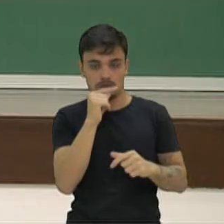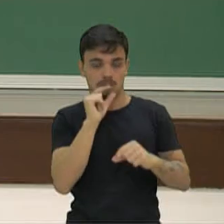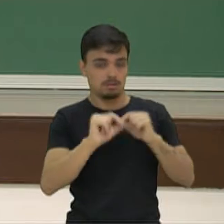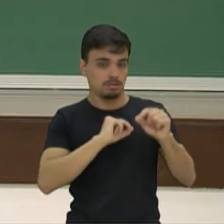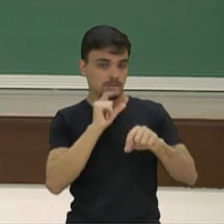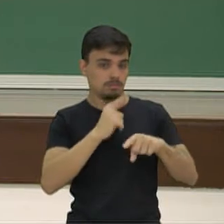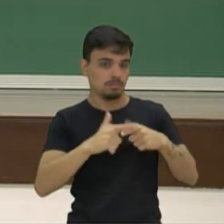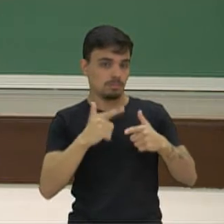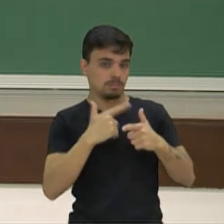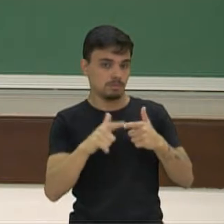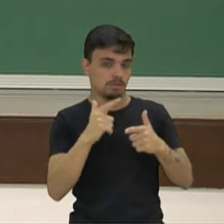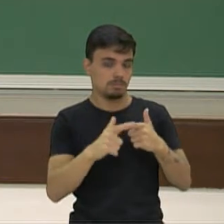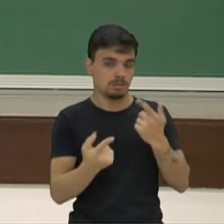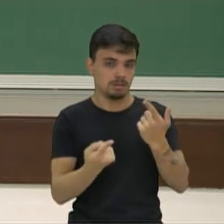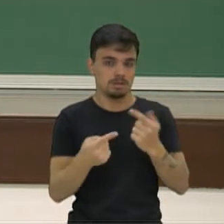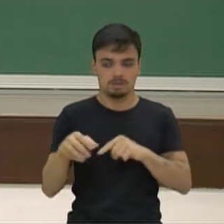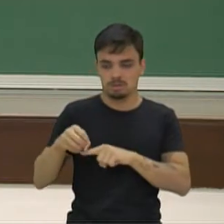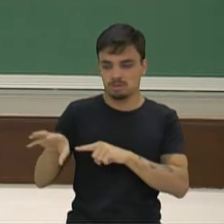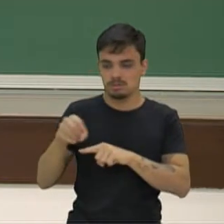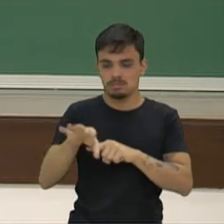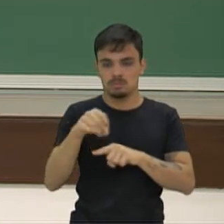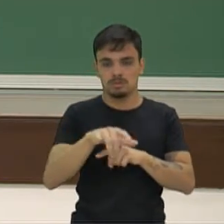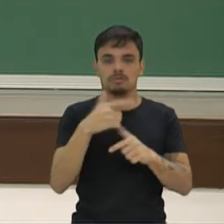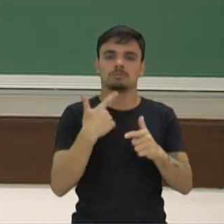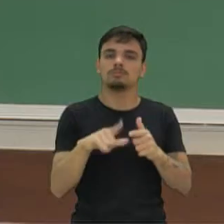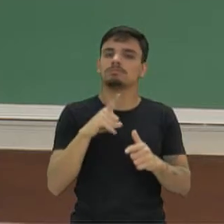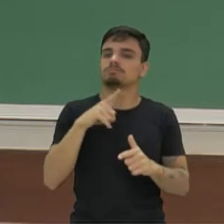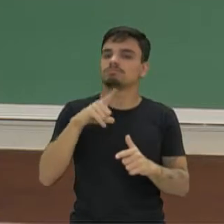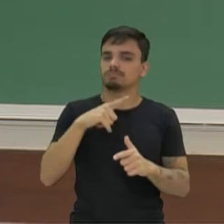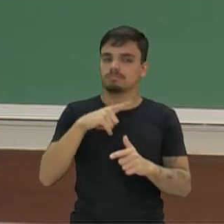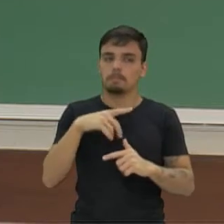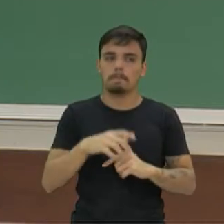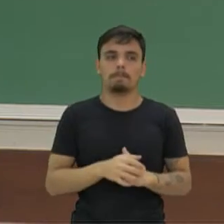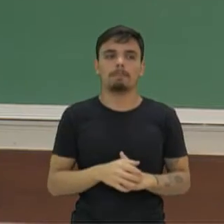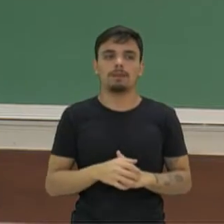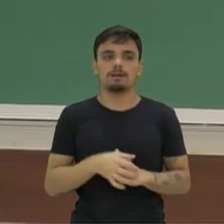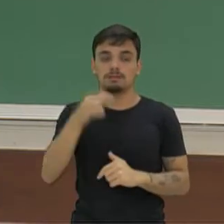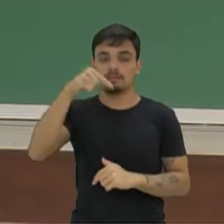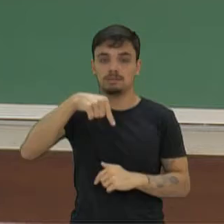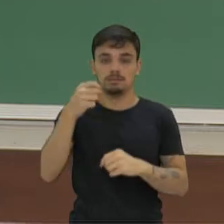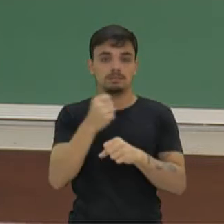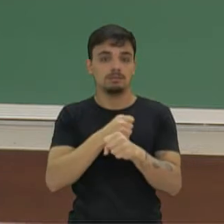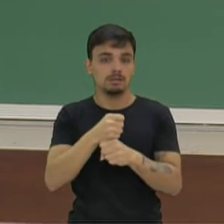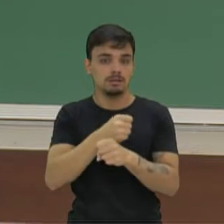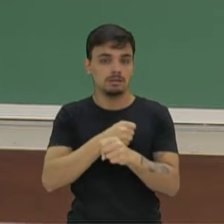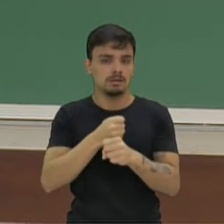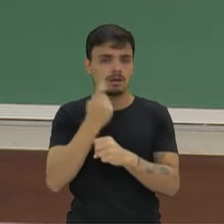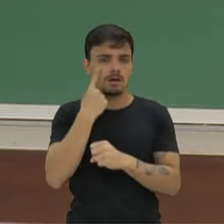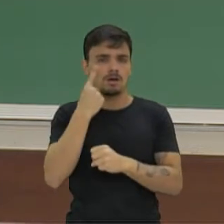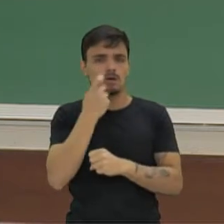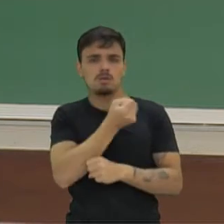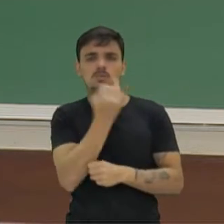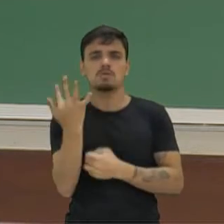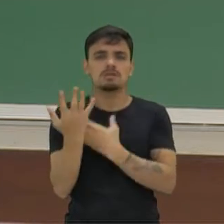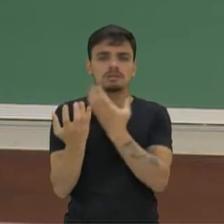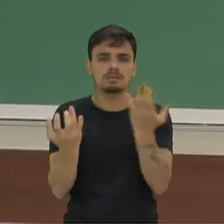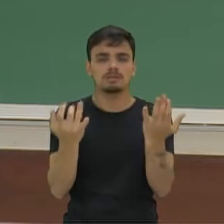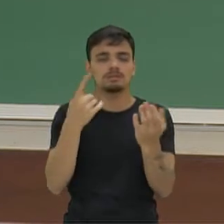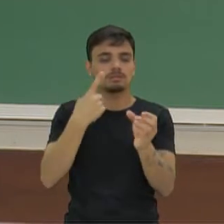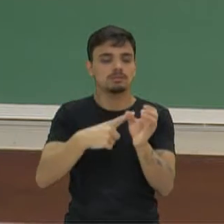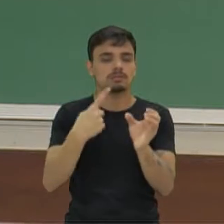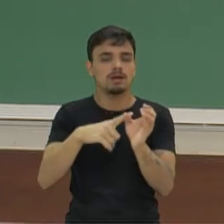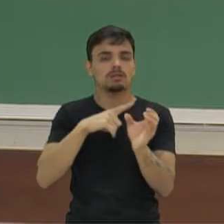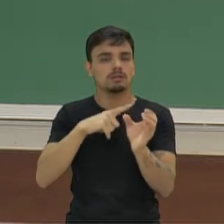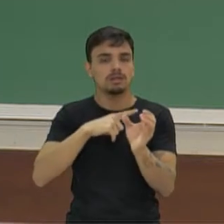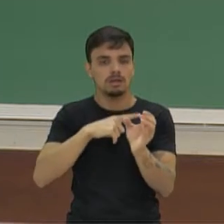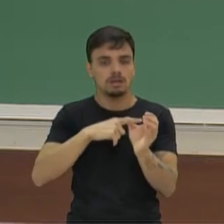quê? Com a distribuição. Este ano, 2020, olha quantas cidades passam pelo